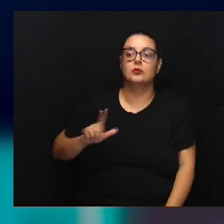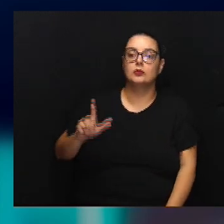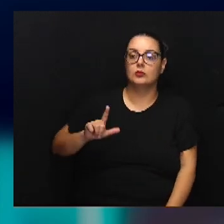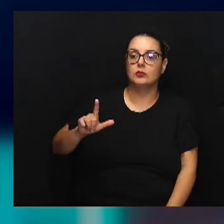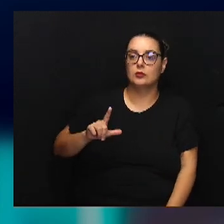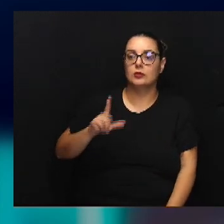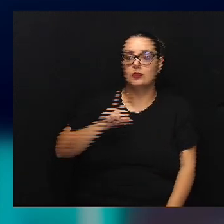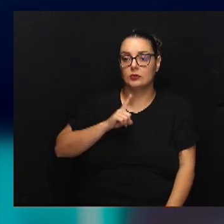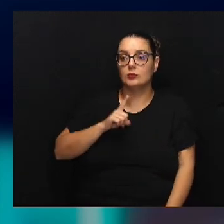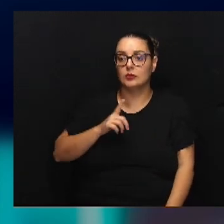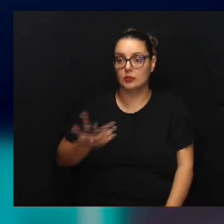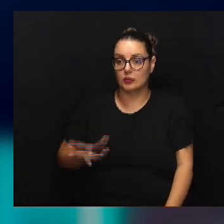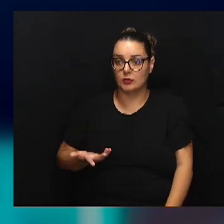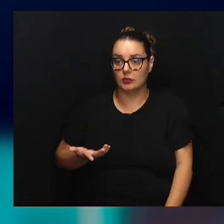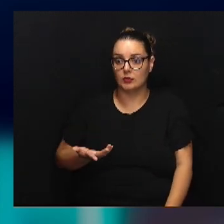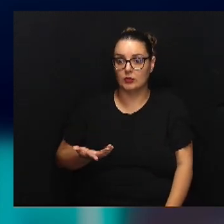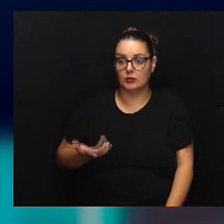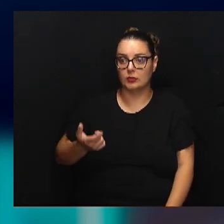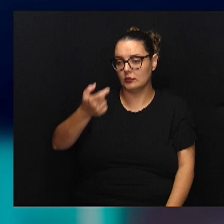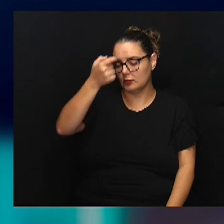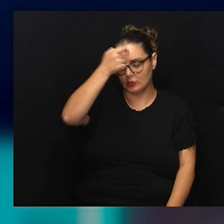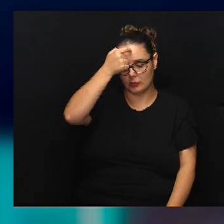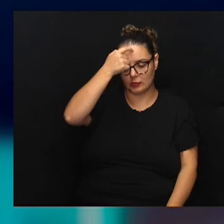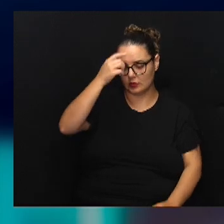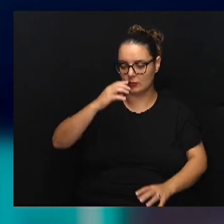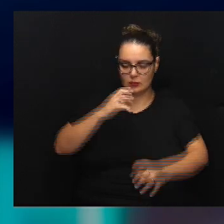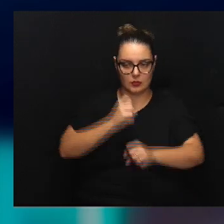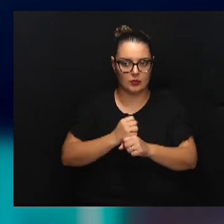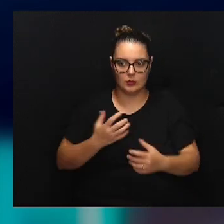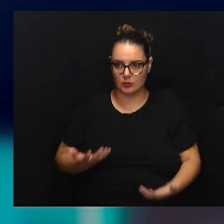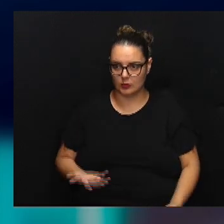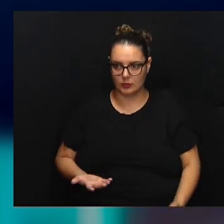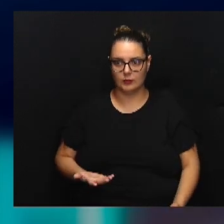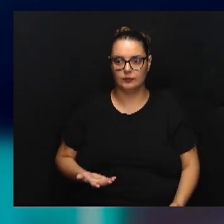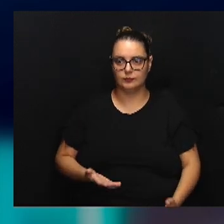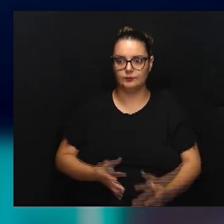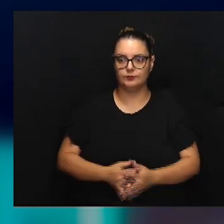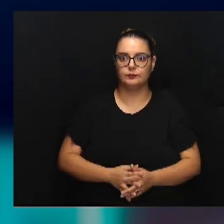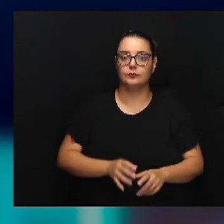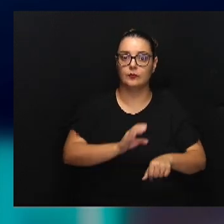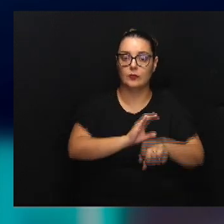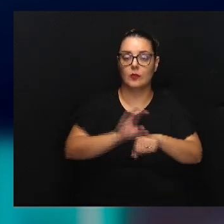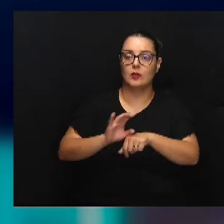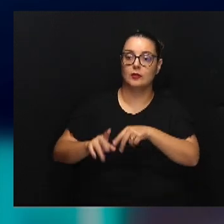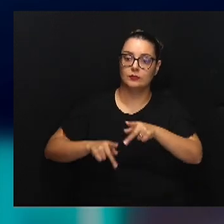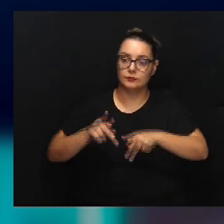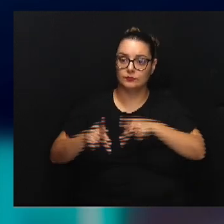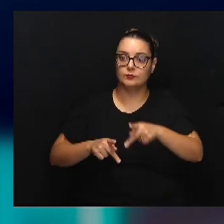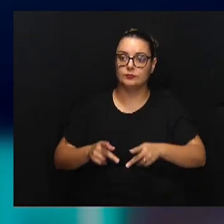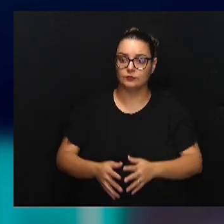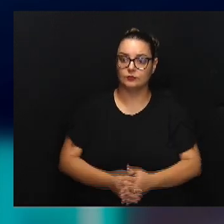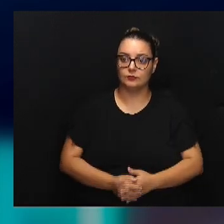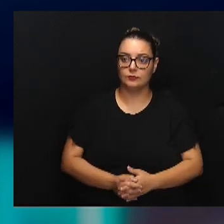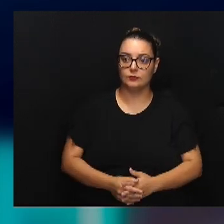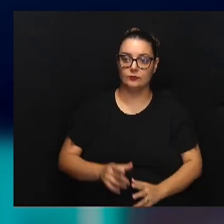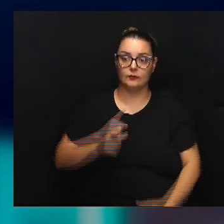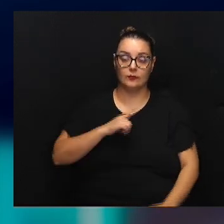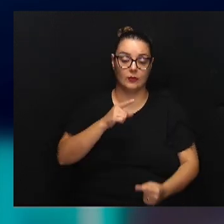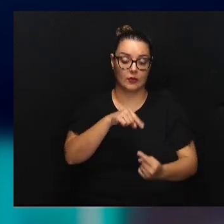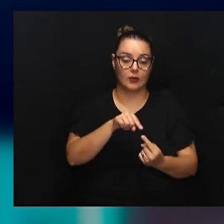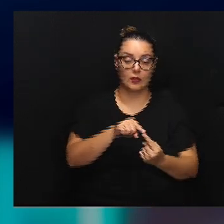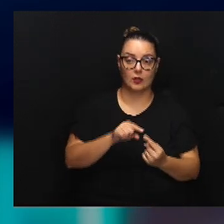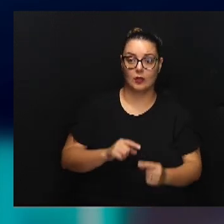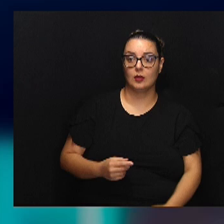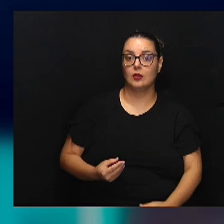tenho aqui plena consciência de que os cursinhos populares, eles têm como